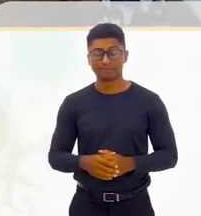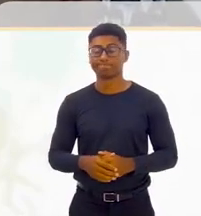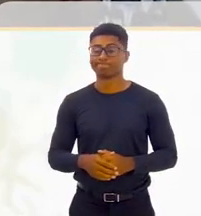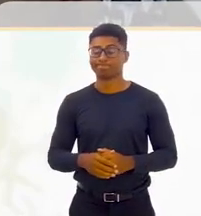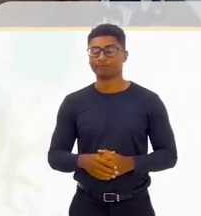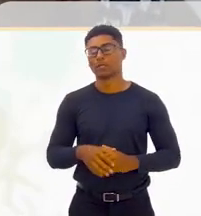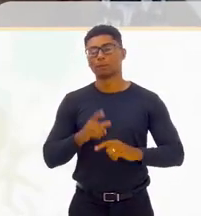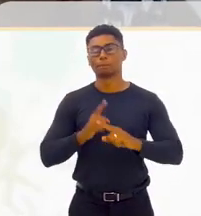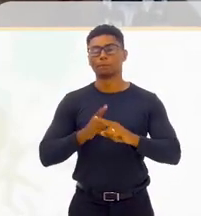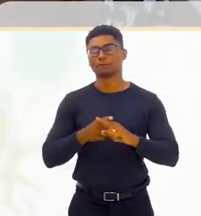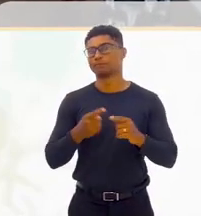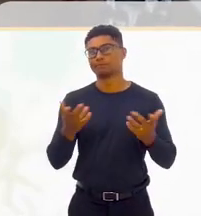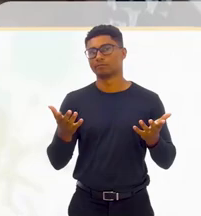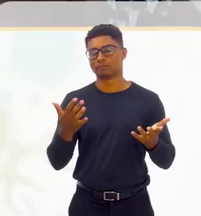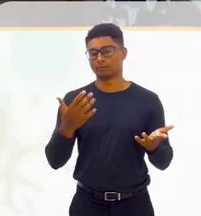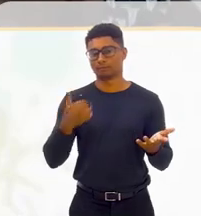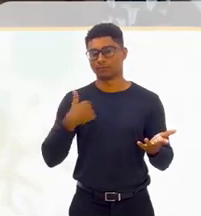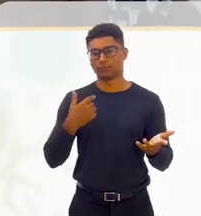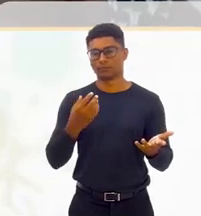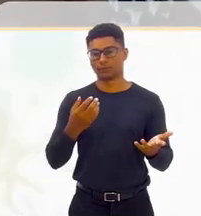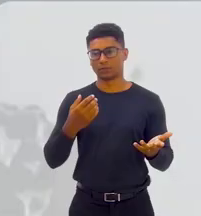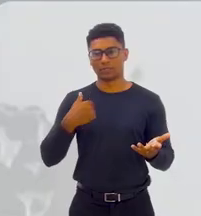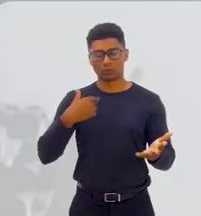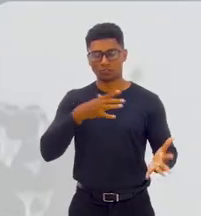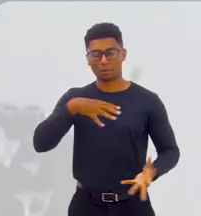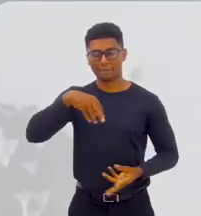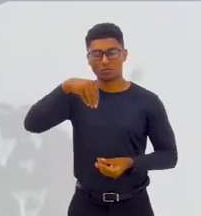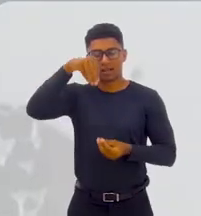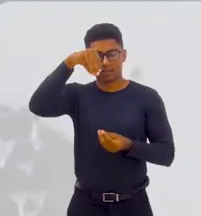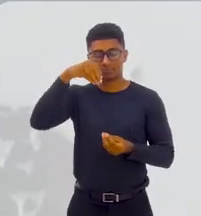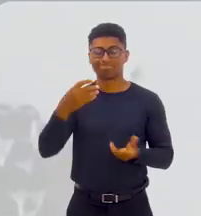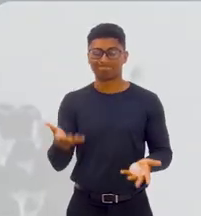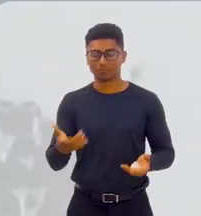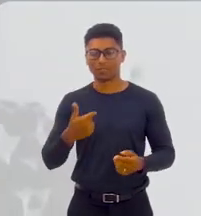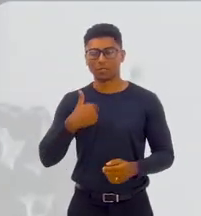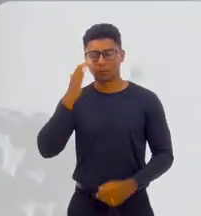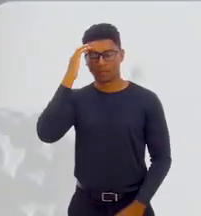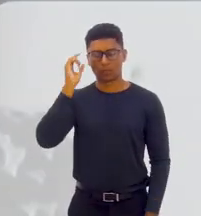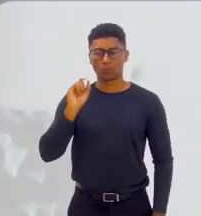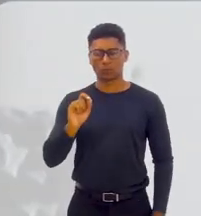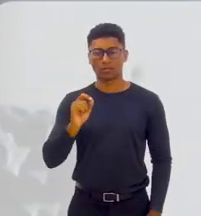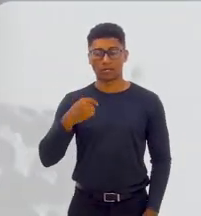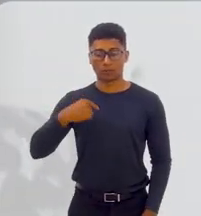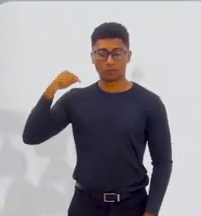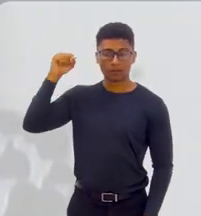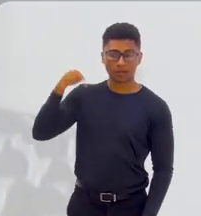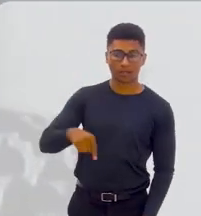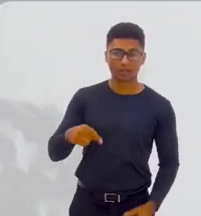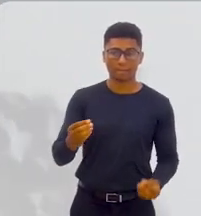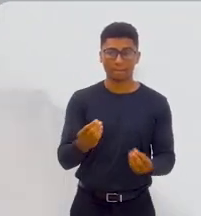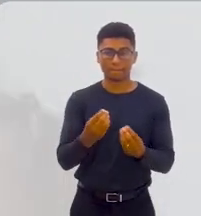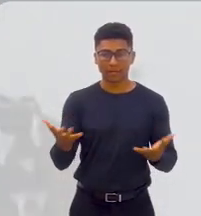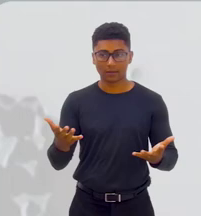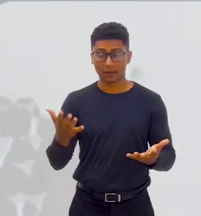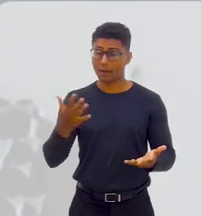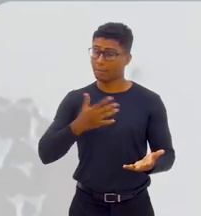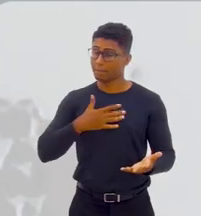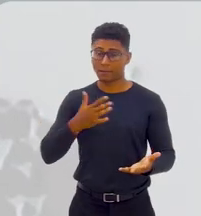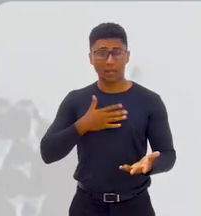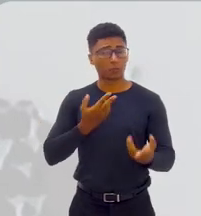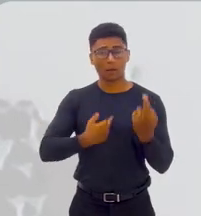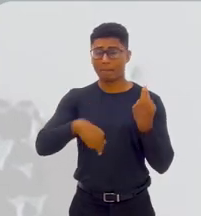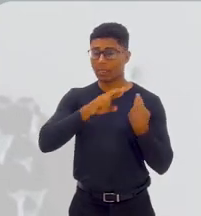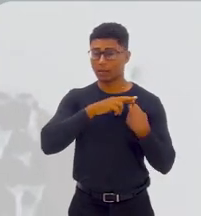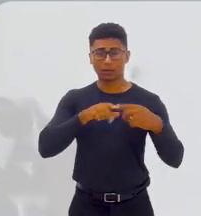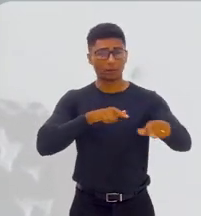É porque funciona assim para mim. Como eu sou espiritualista, eu entendo que eu estou aqui para fazer a minha